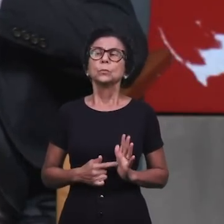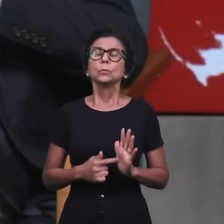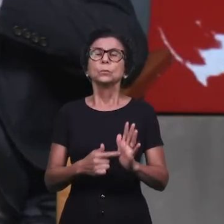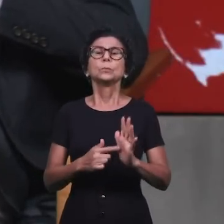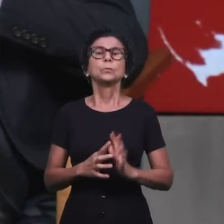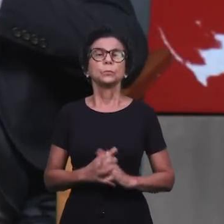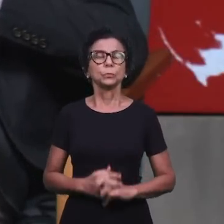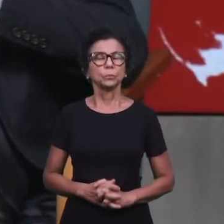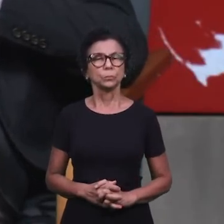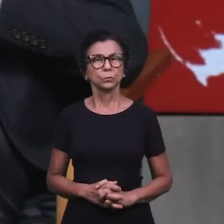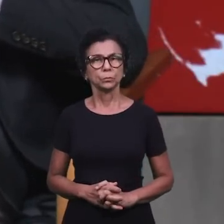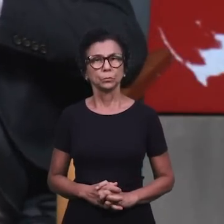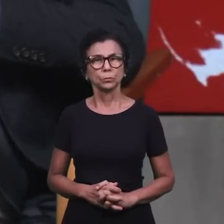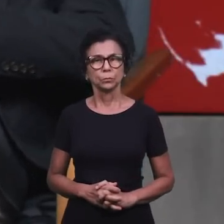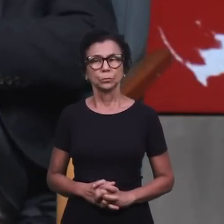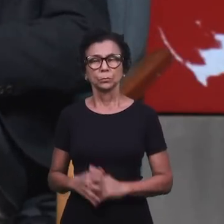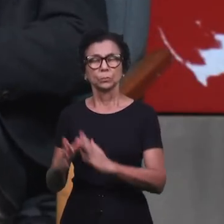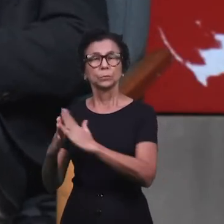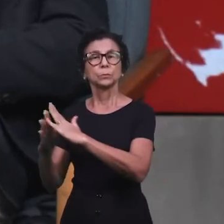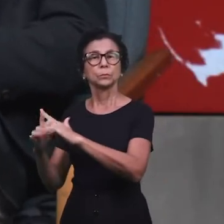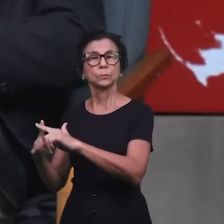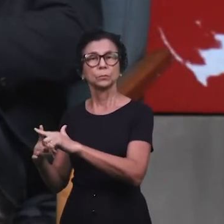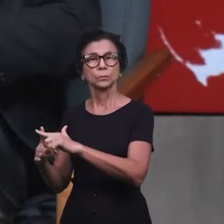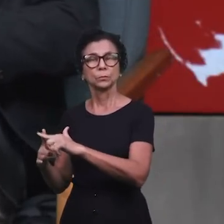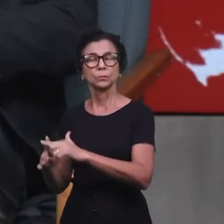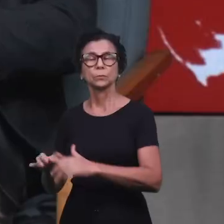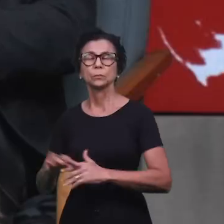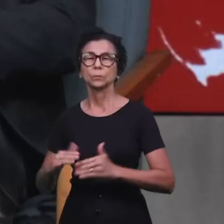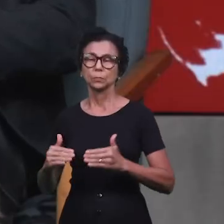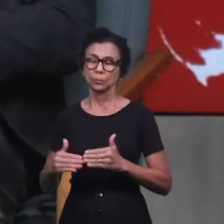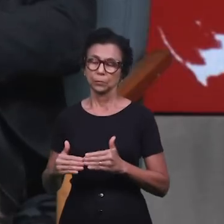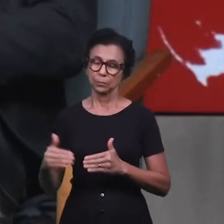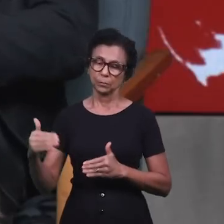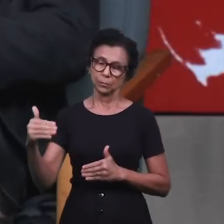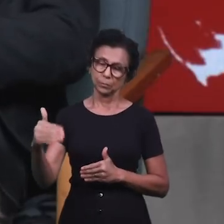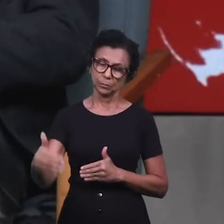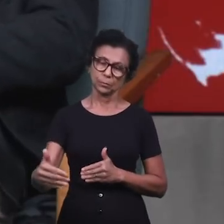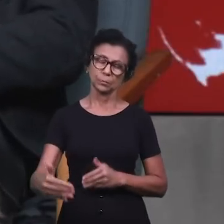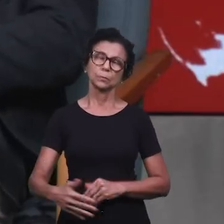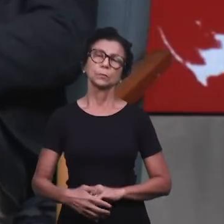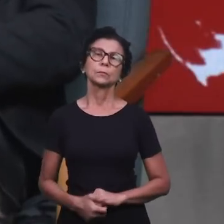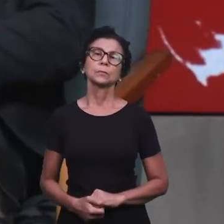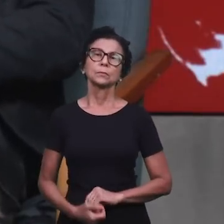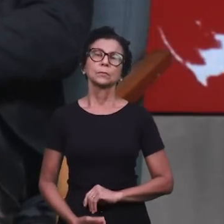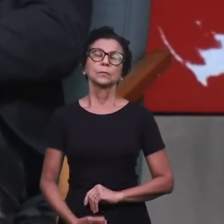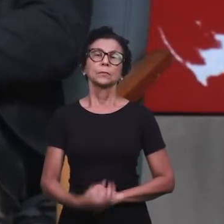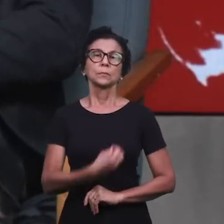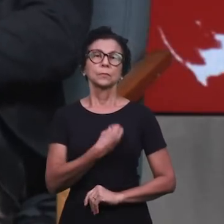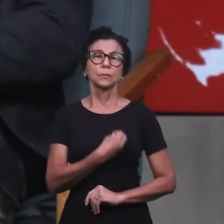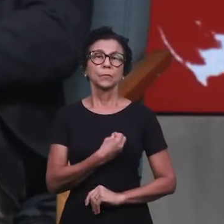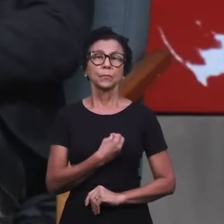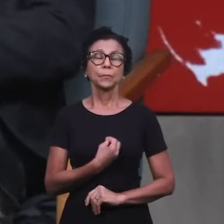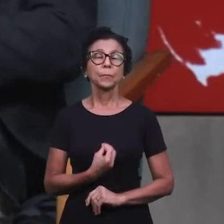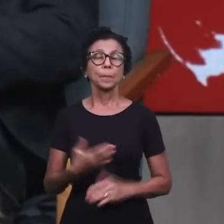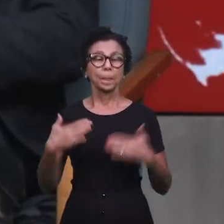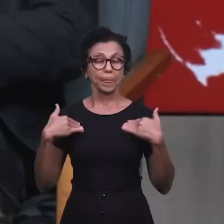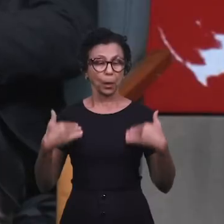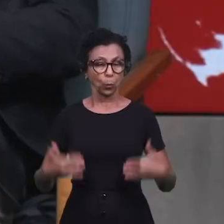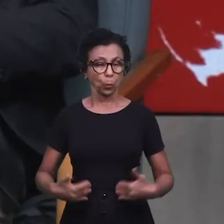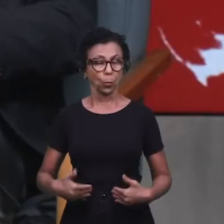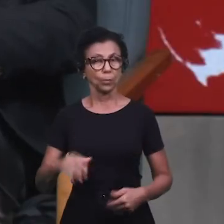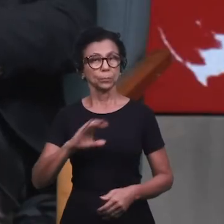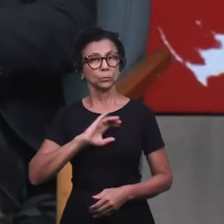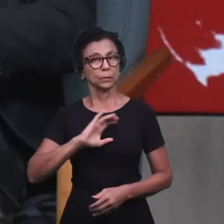a igreja, que a igreja viveria agora como corpo de Cristo. E